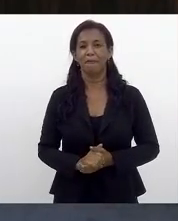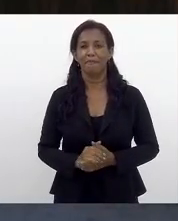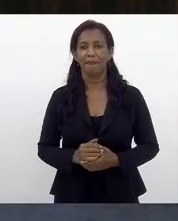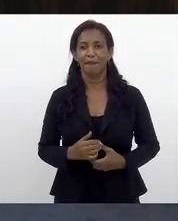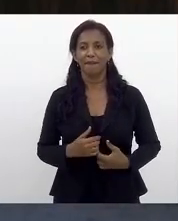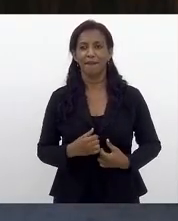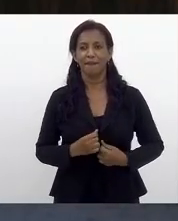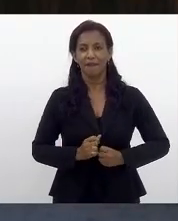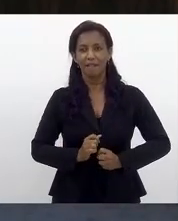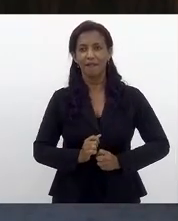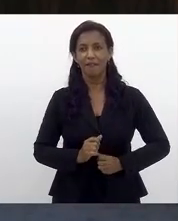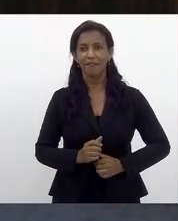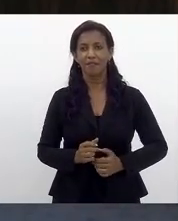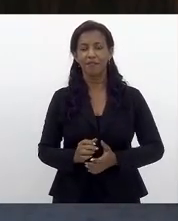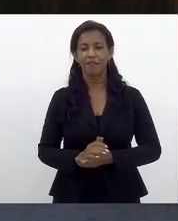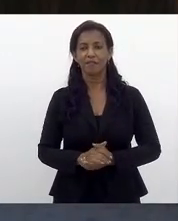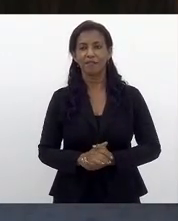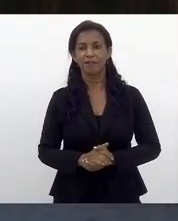queria